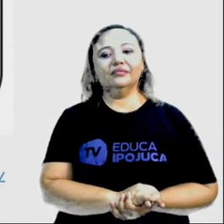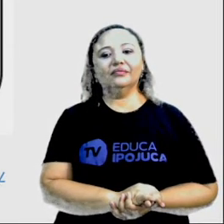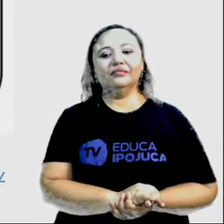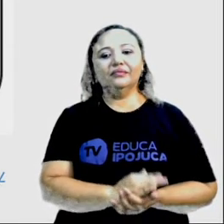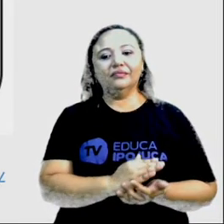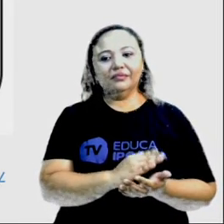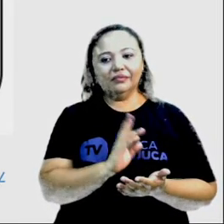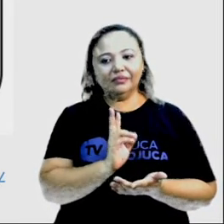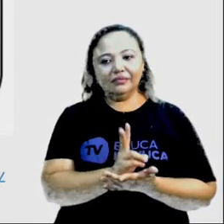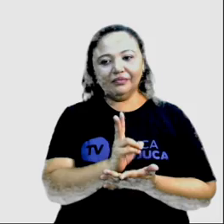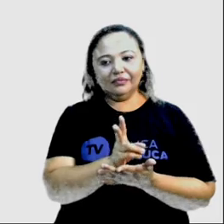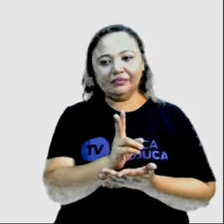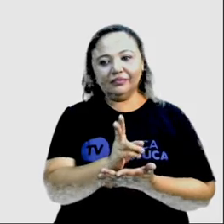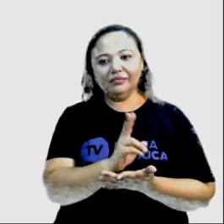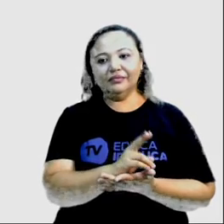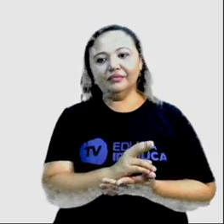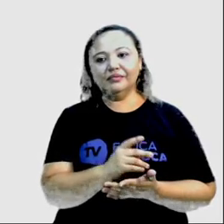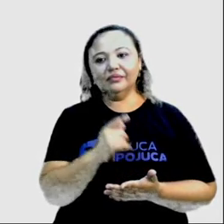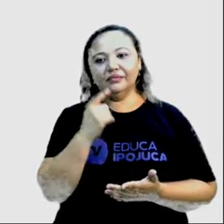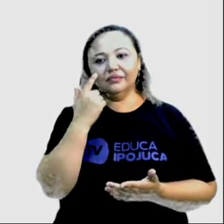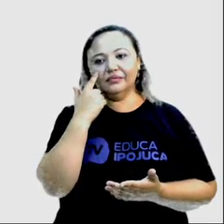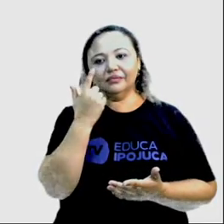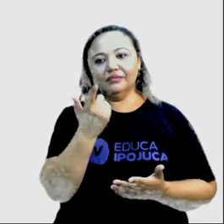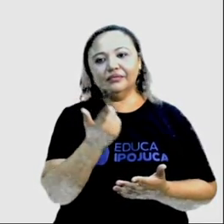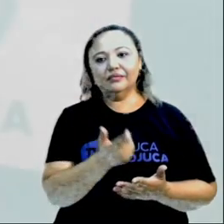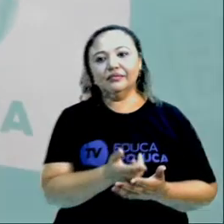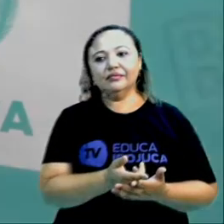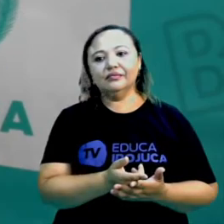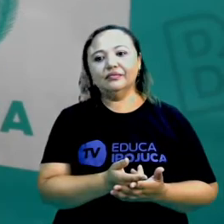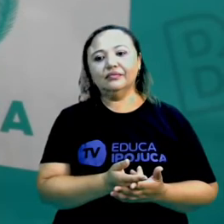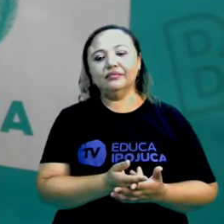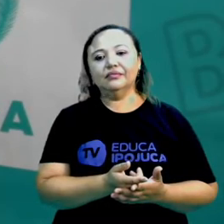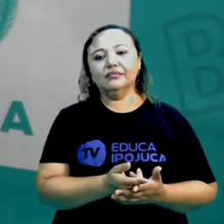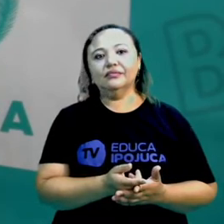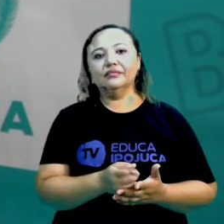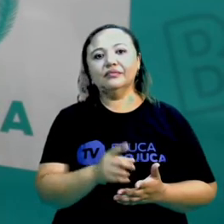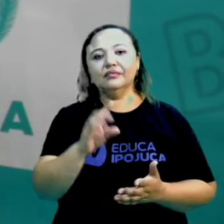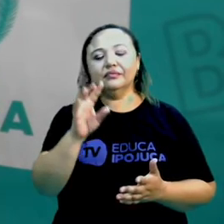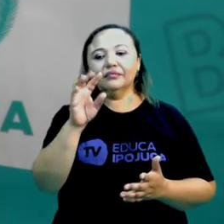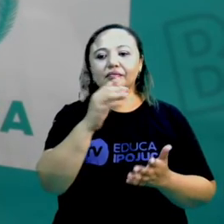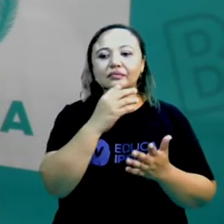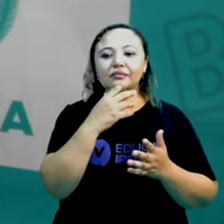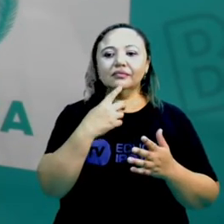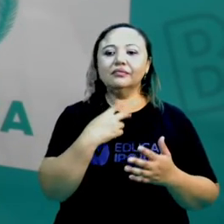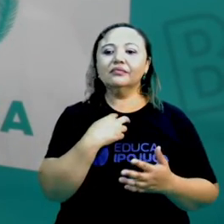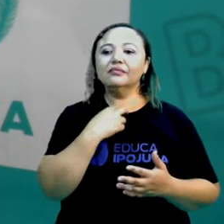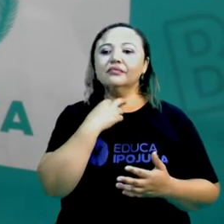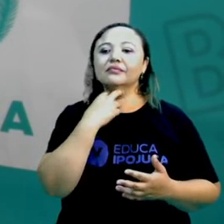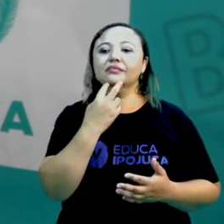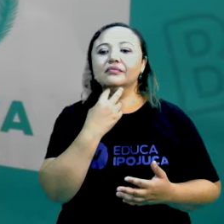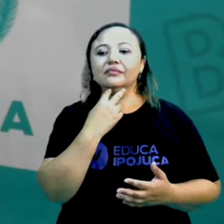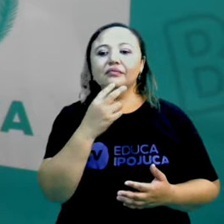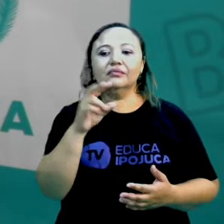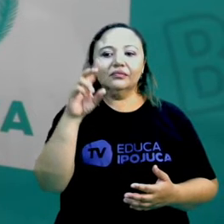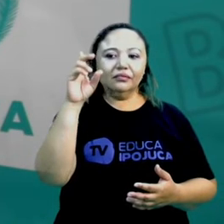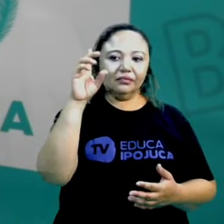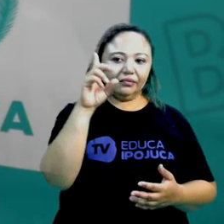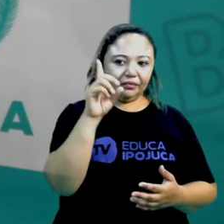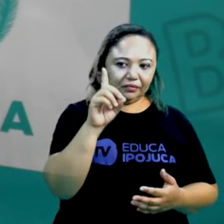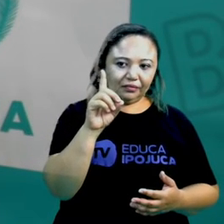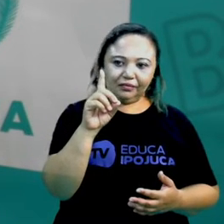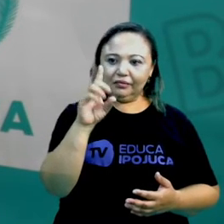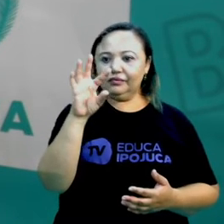lá. Observe que a pronúncia do D e do T são